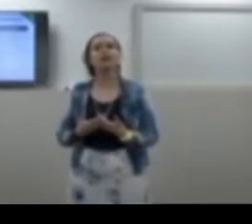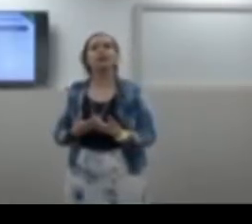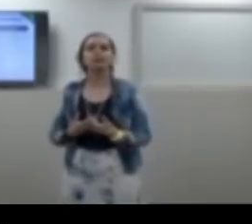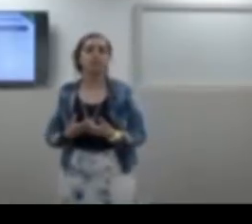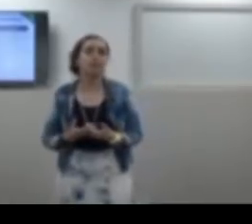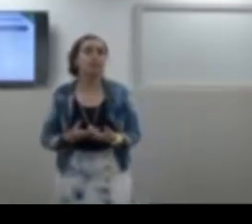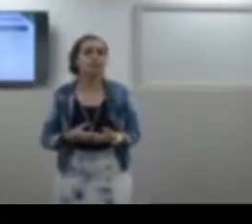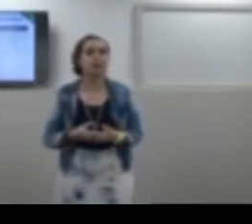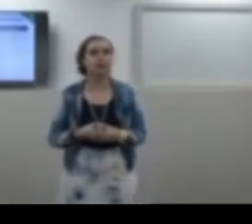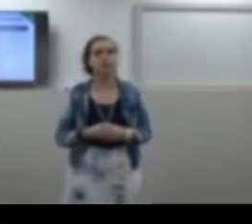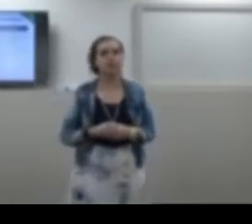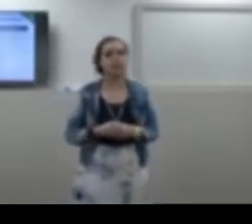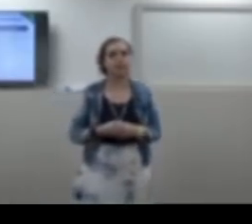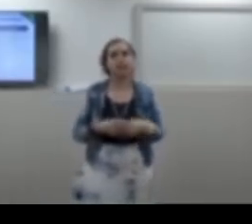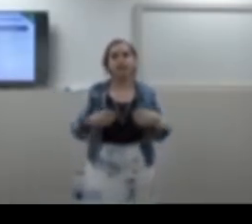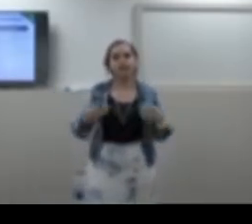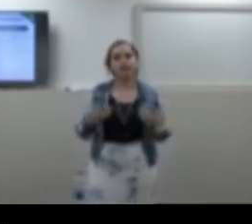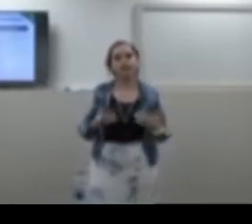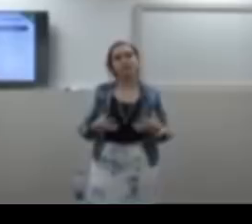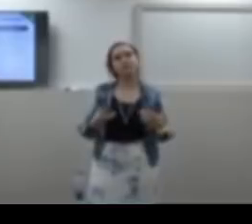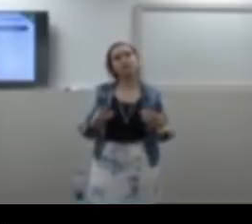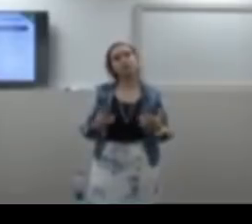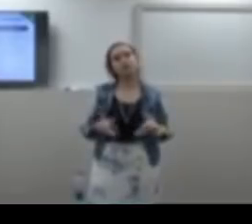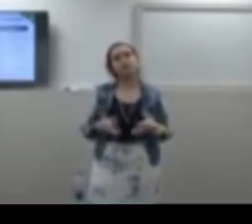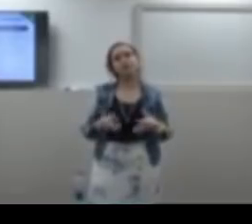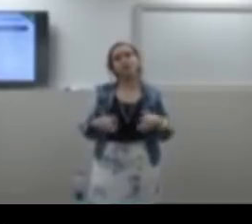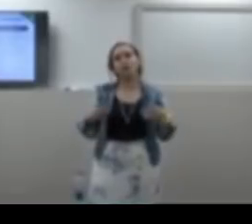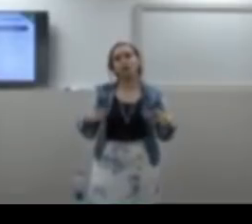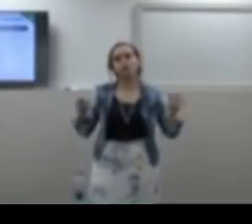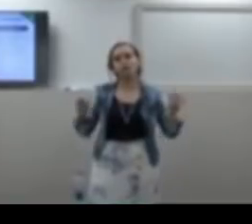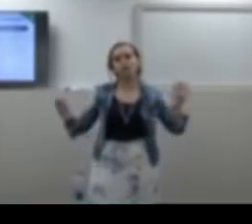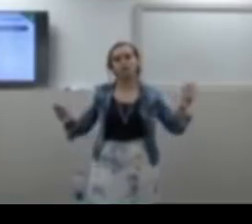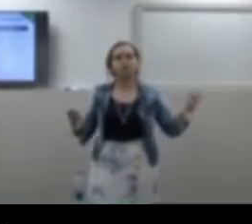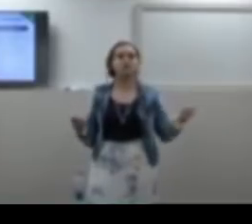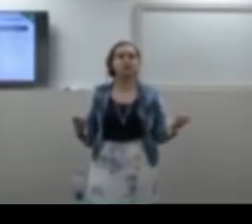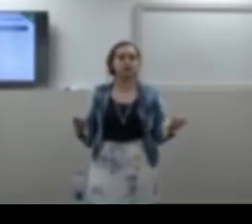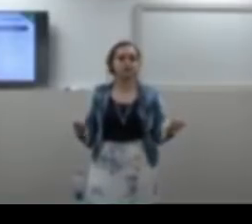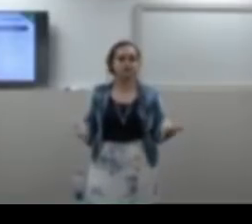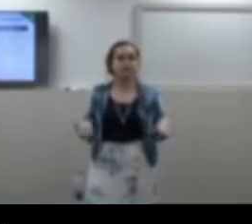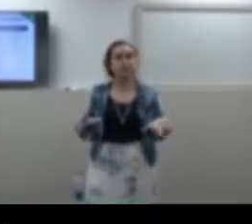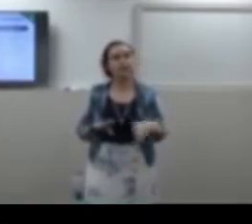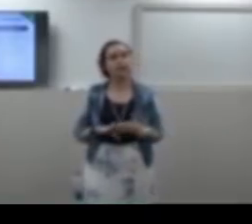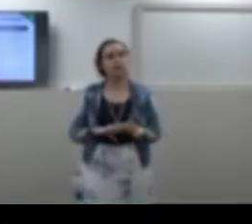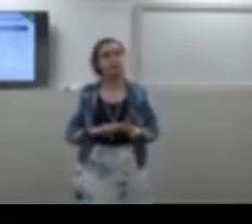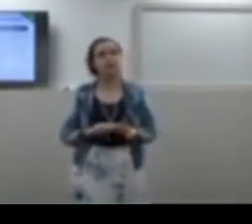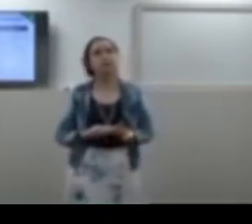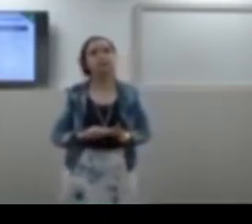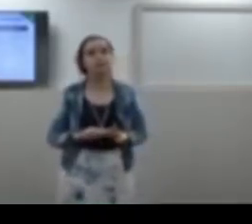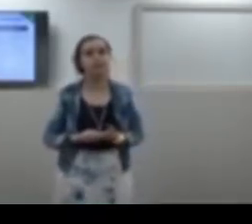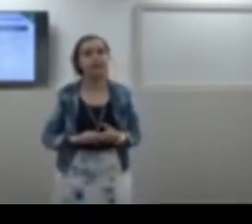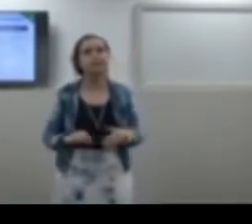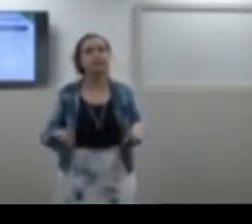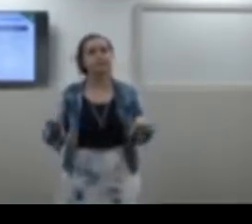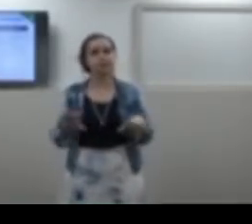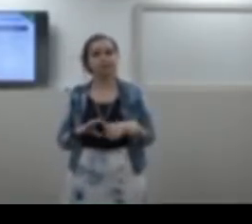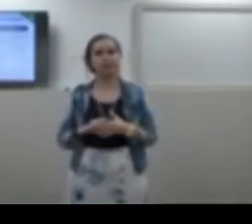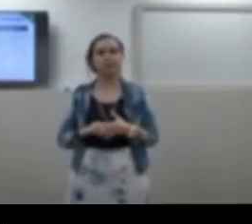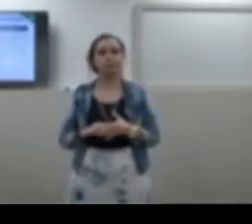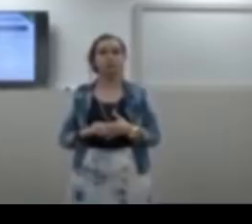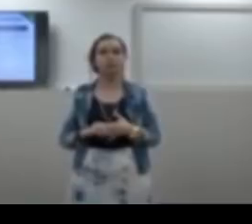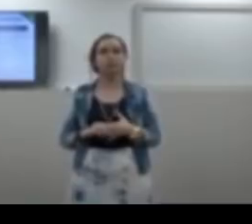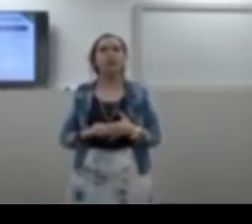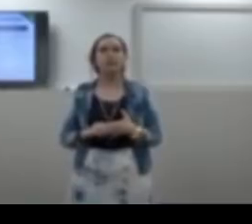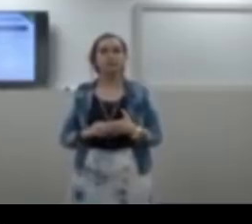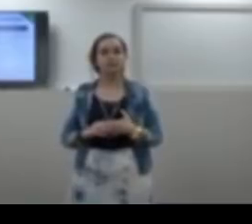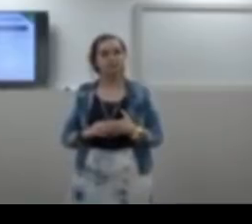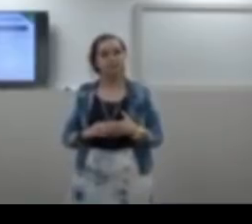masculina chegue então na árvore feminina. E a gente às vezes não consegue de tão longe que estão essas árvores. Em regiões mais preservadas a gente ainda